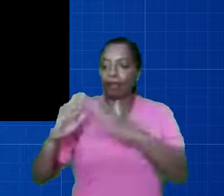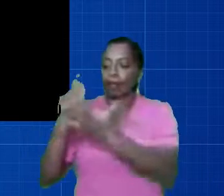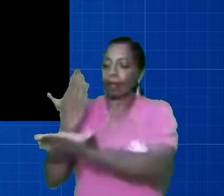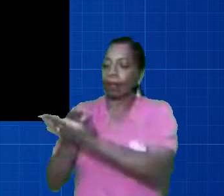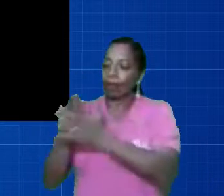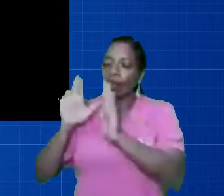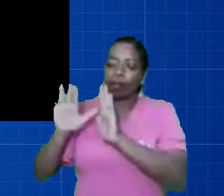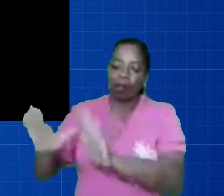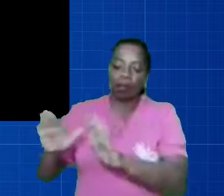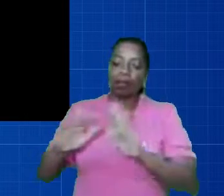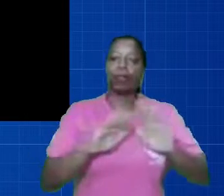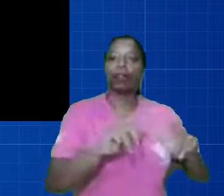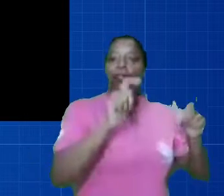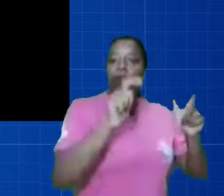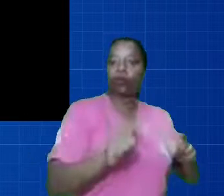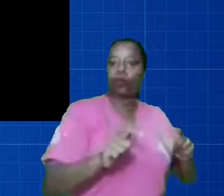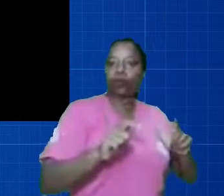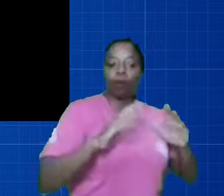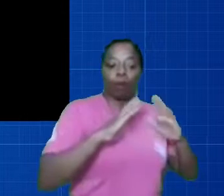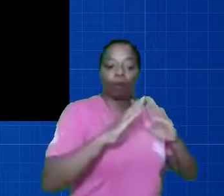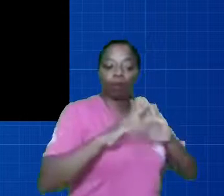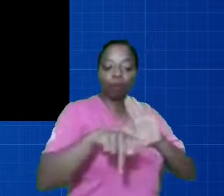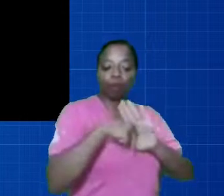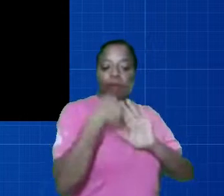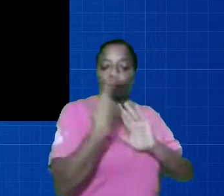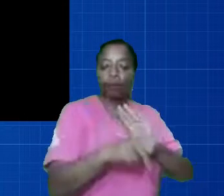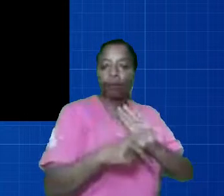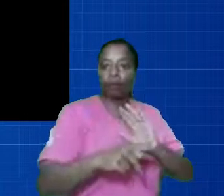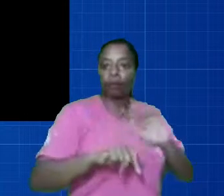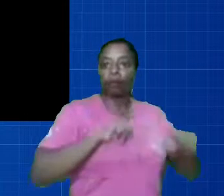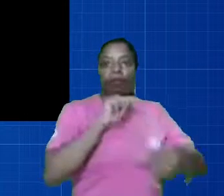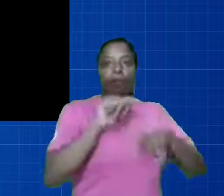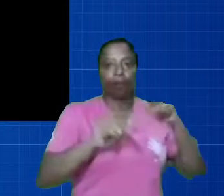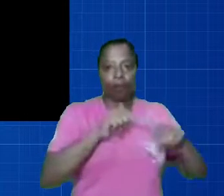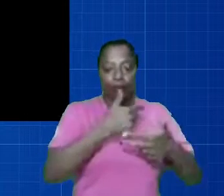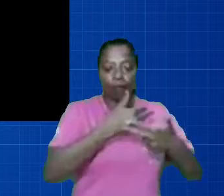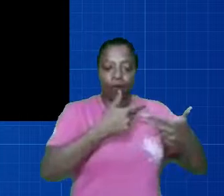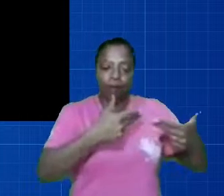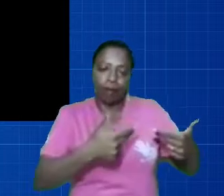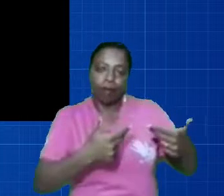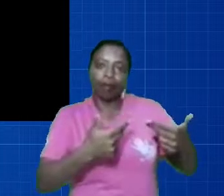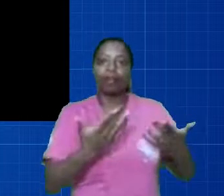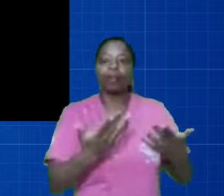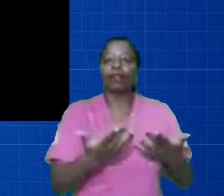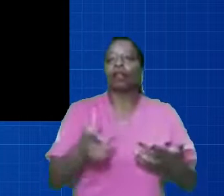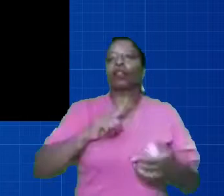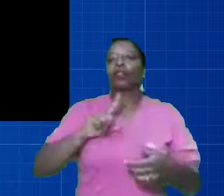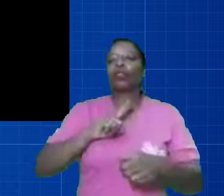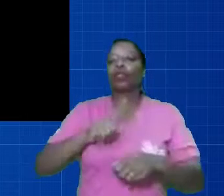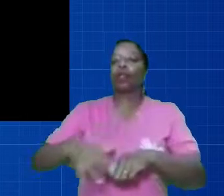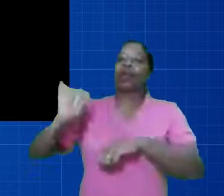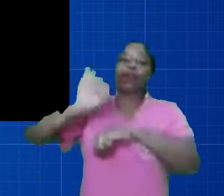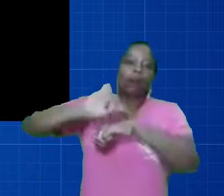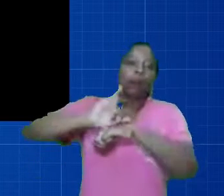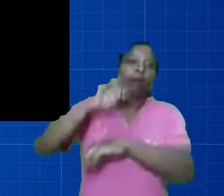daí haviam várias outras oficinas, então, com trabalhos em metal, trabalhos em